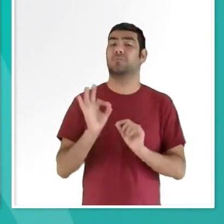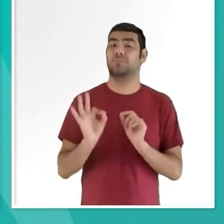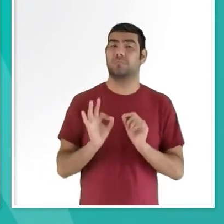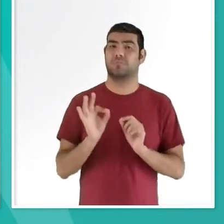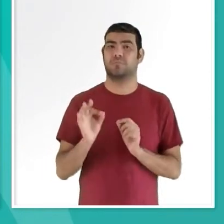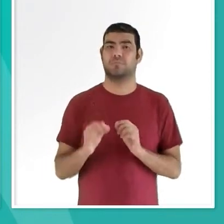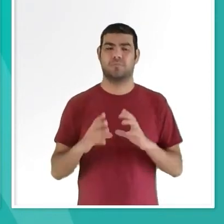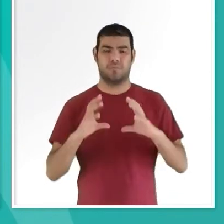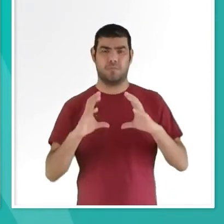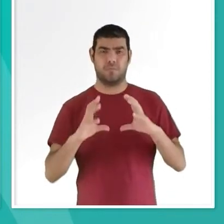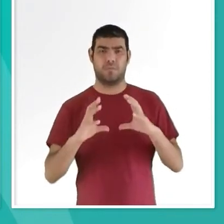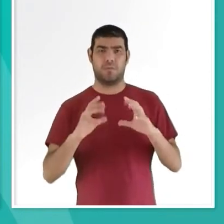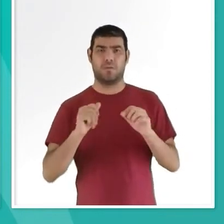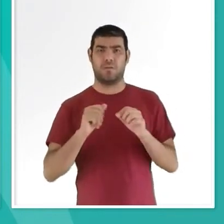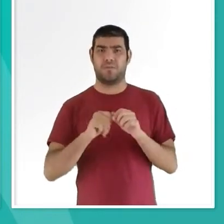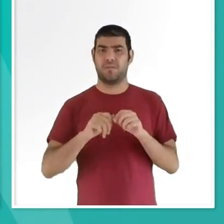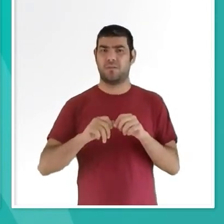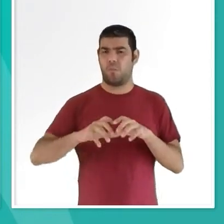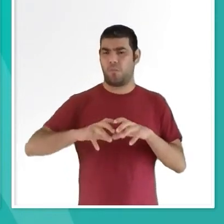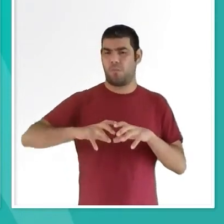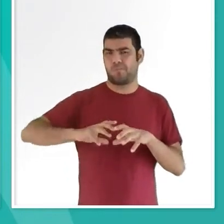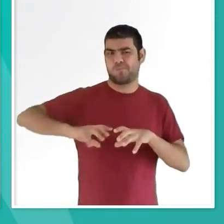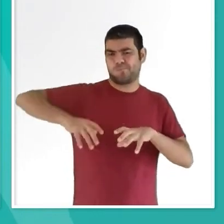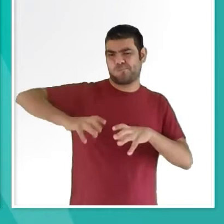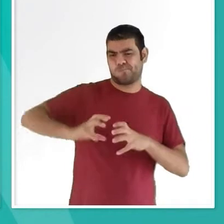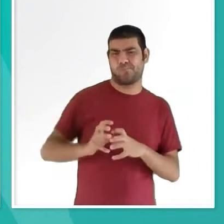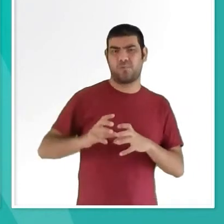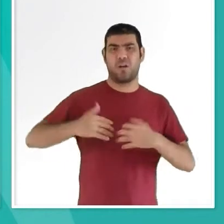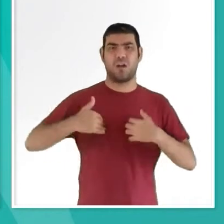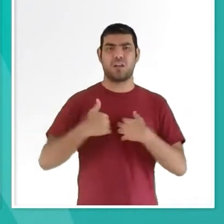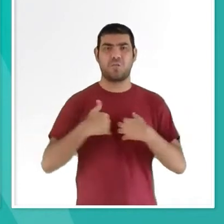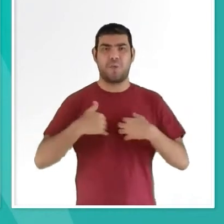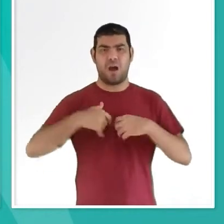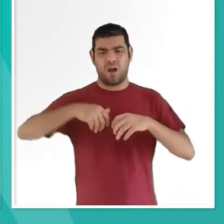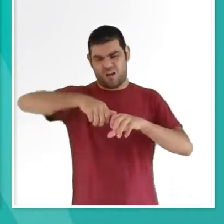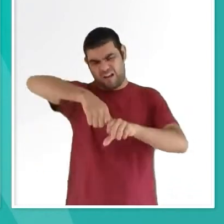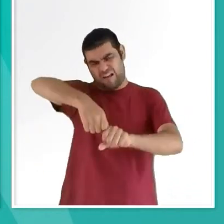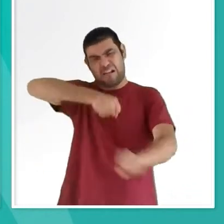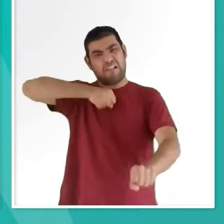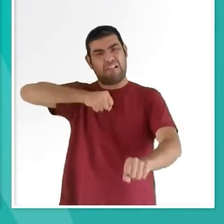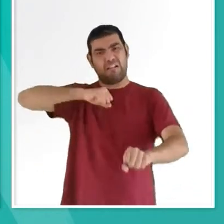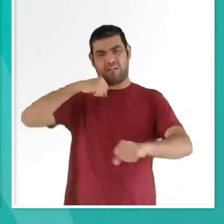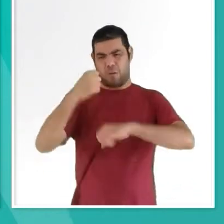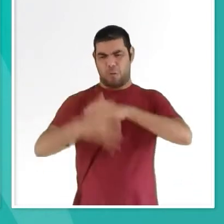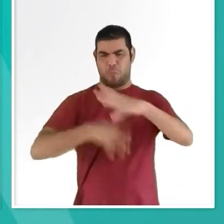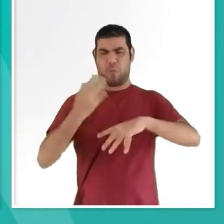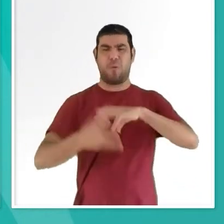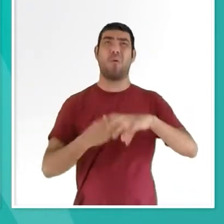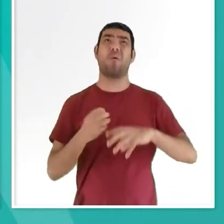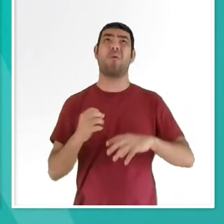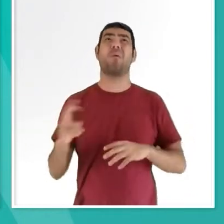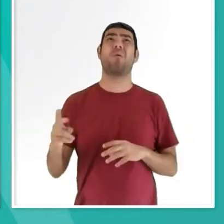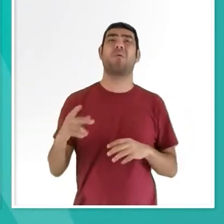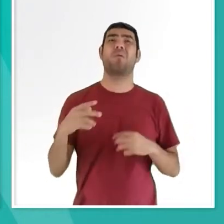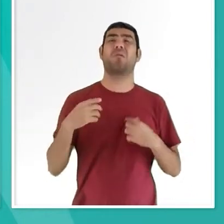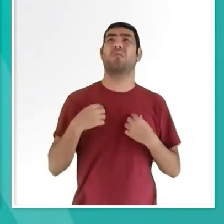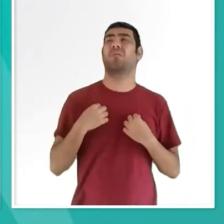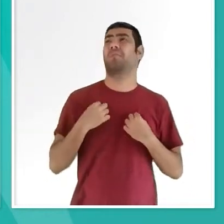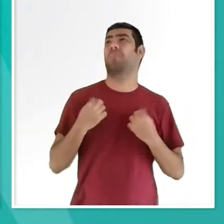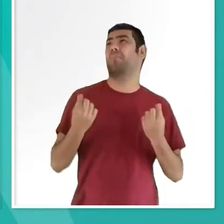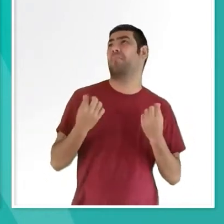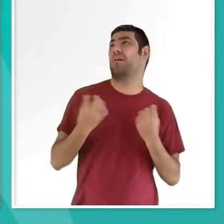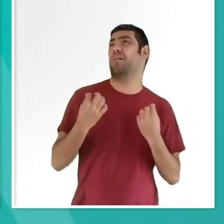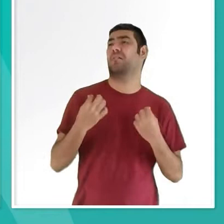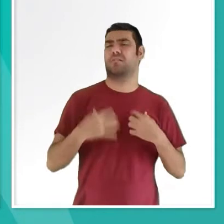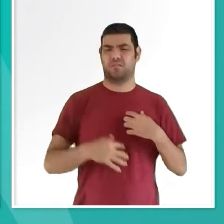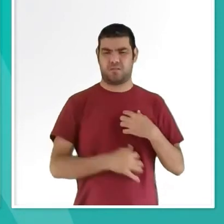com couro de animais, ou então feito com a pele do estômago, da bexiga,